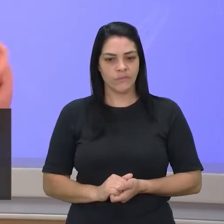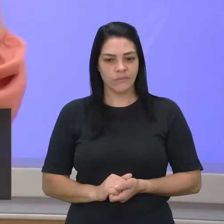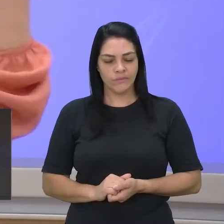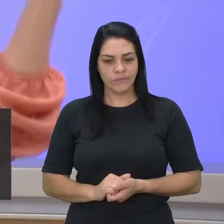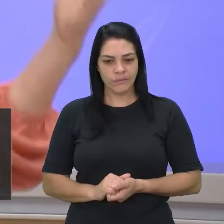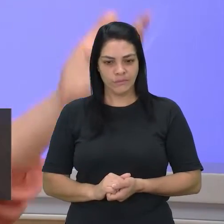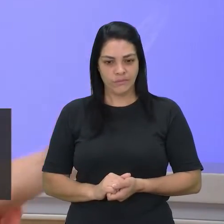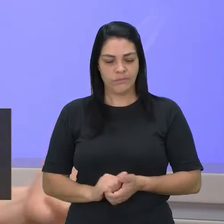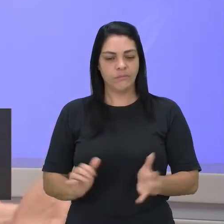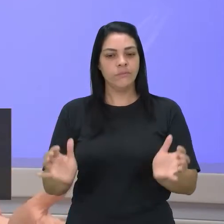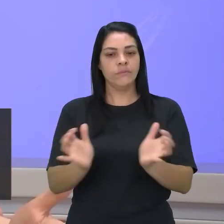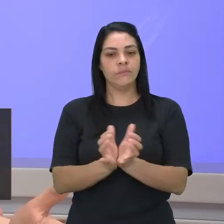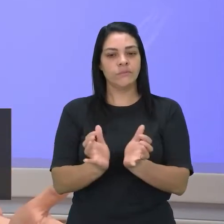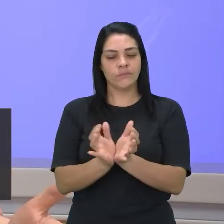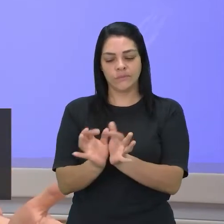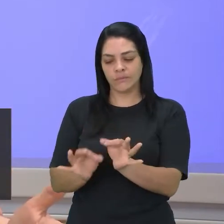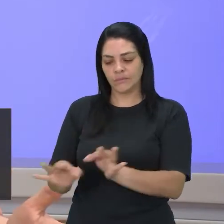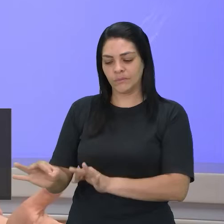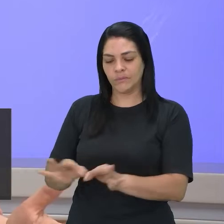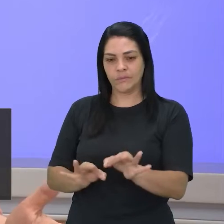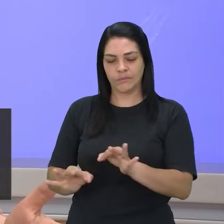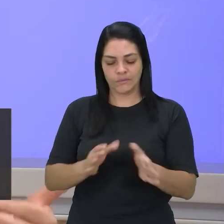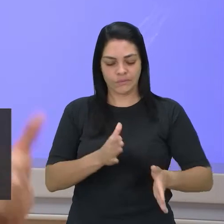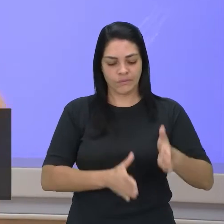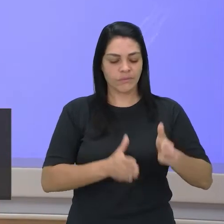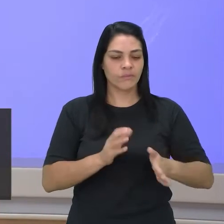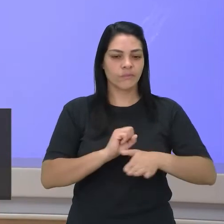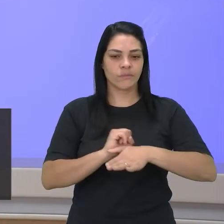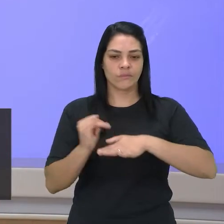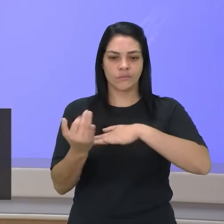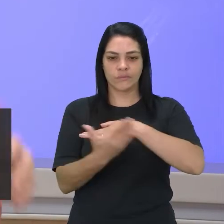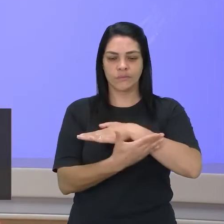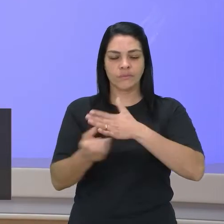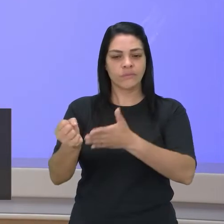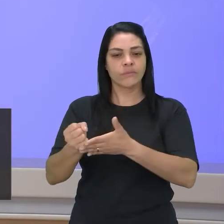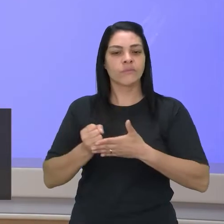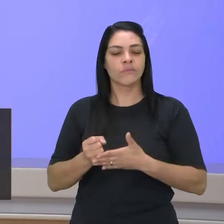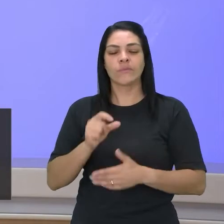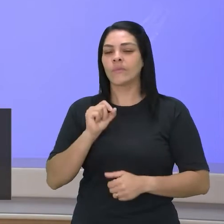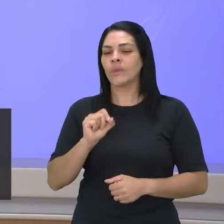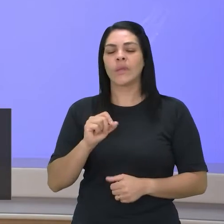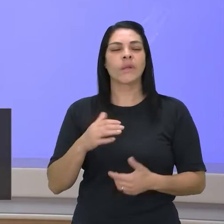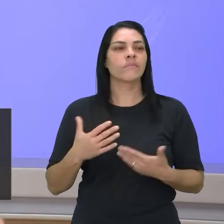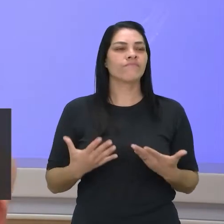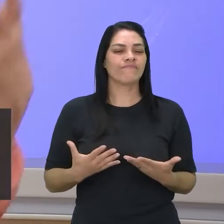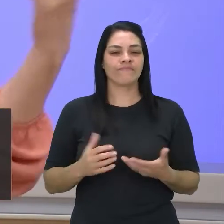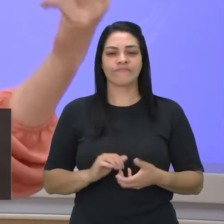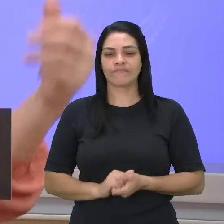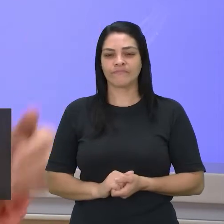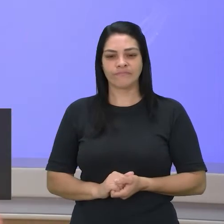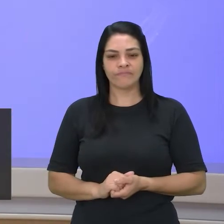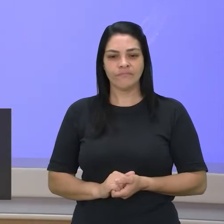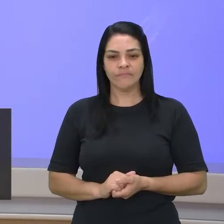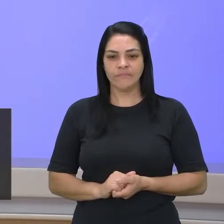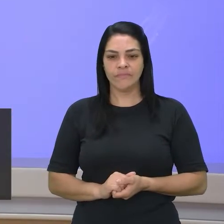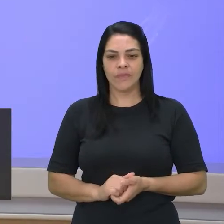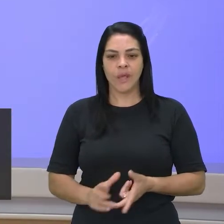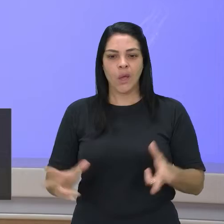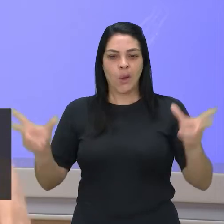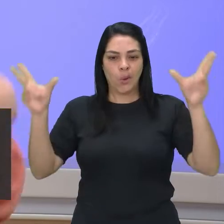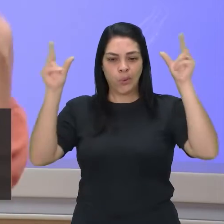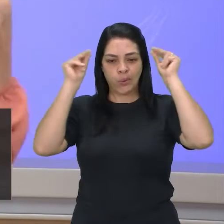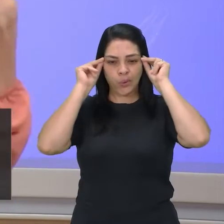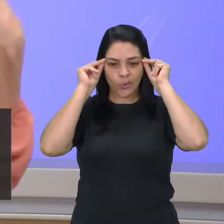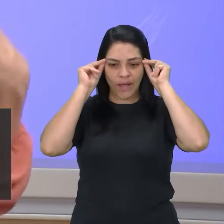um grupo geral que ela montou na pandemia, que é Observare, isso me trouxe assim uma grande assim, um refresco à alma,